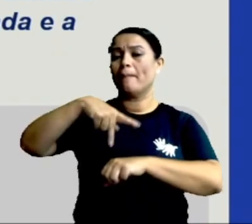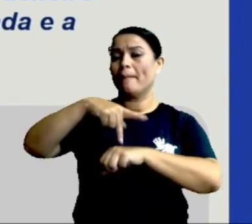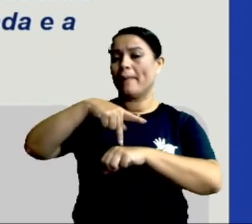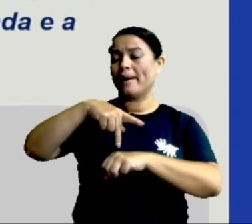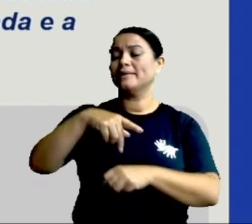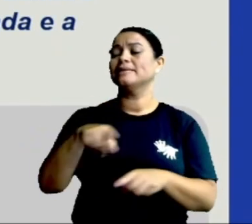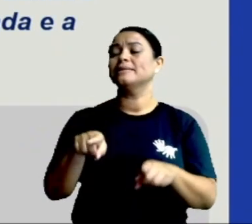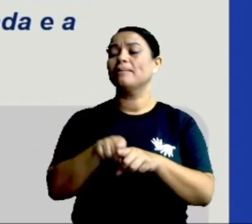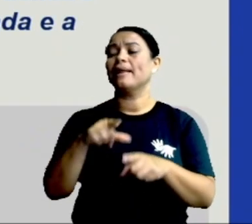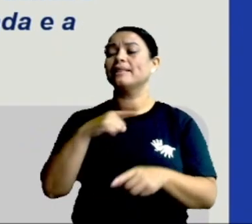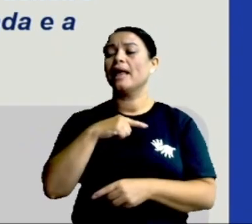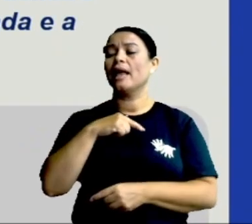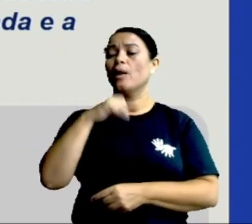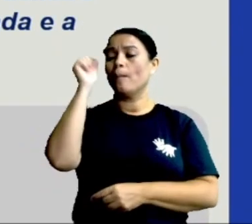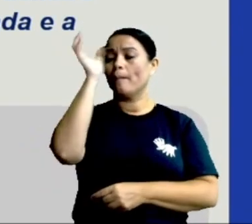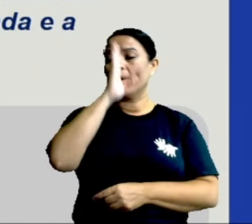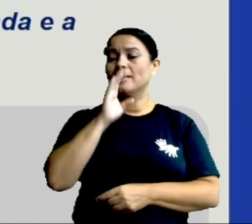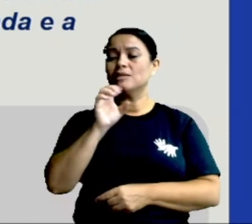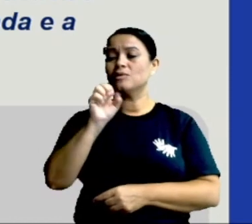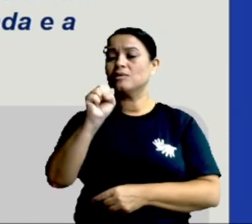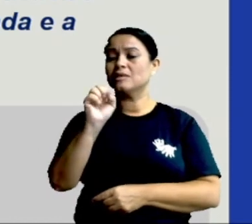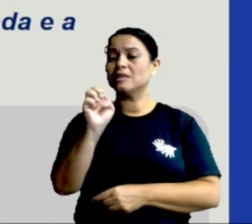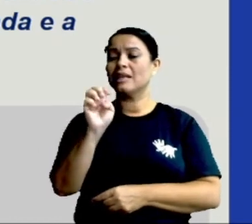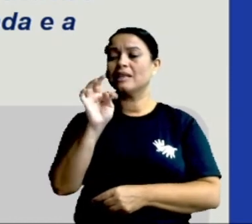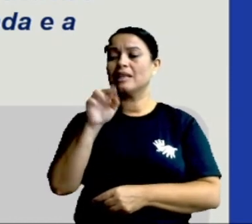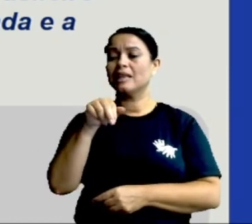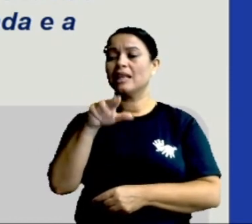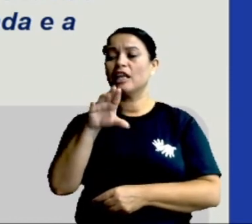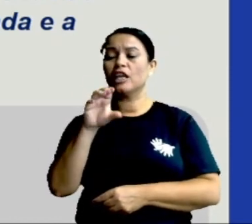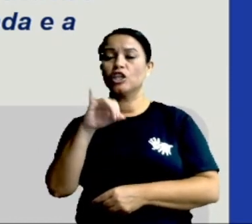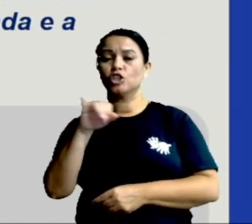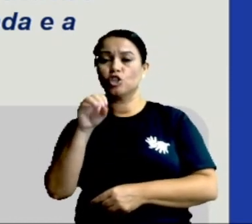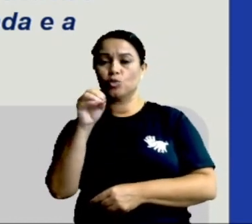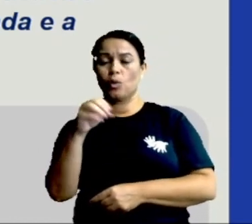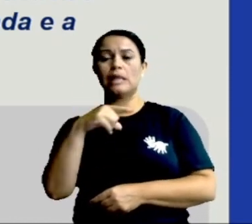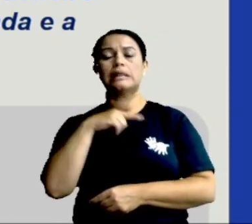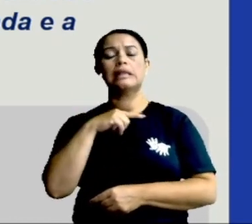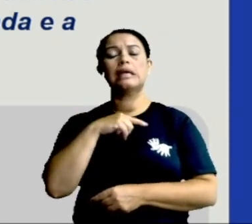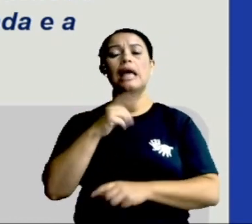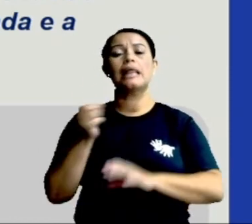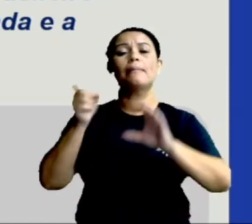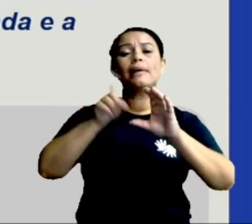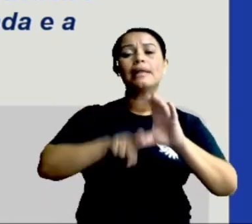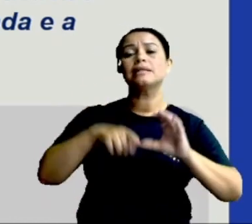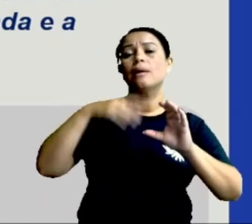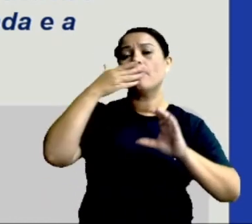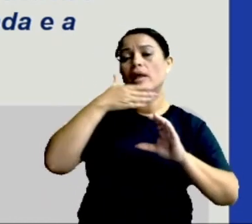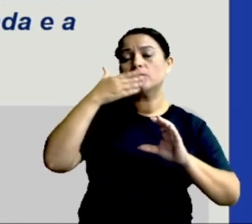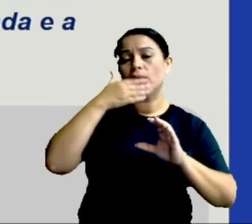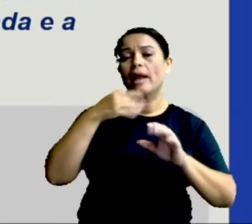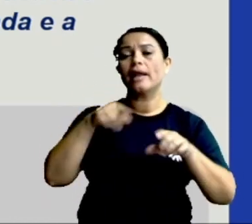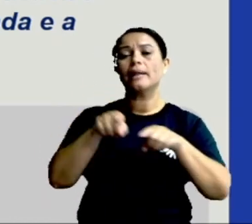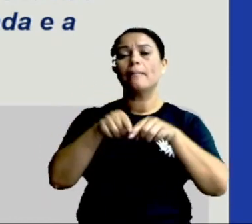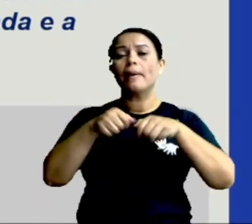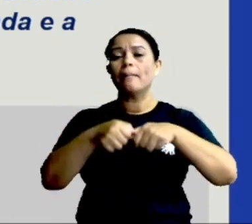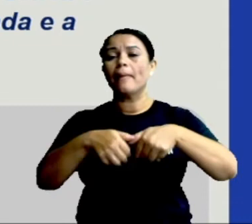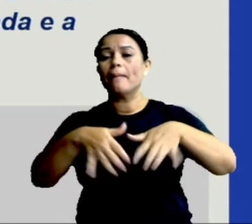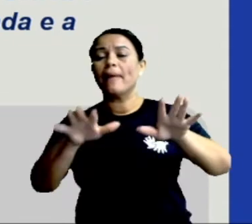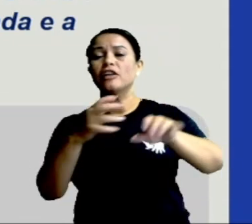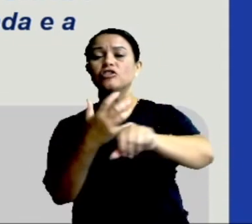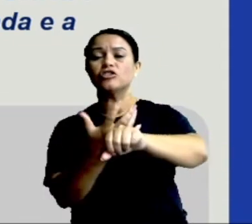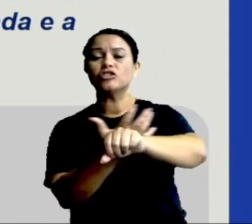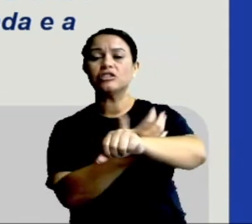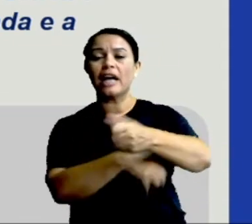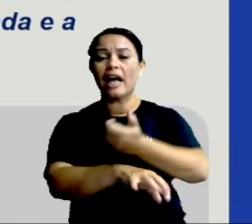O Brasil sertanejo nasceu como dependente da açucareira, pela pastagem do gado, introduzida no